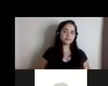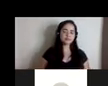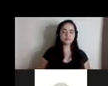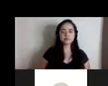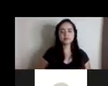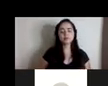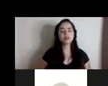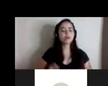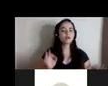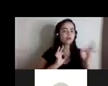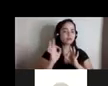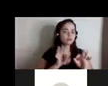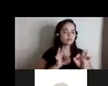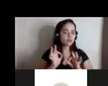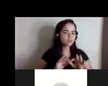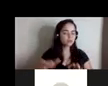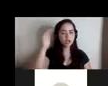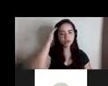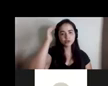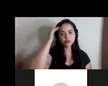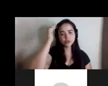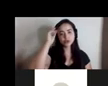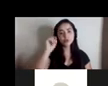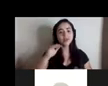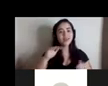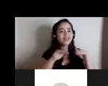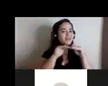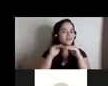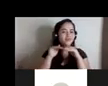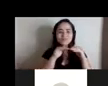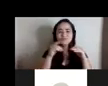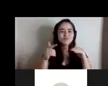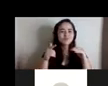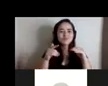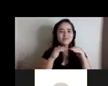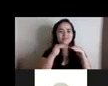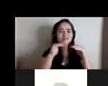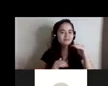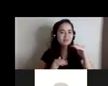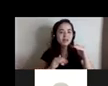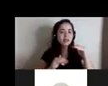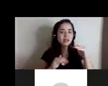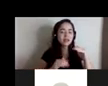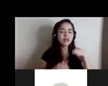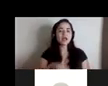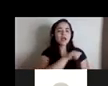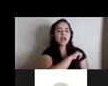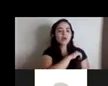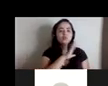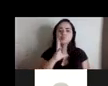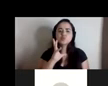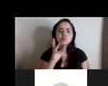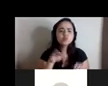Planejar compreendendo as desigualdades. Os nossos alunos não são todos